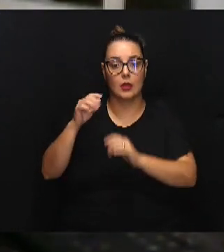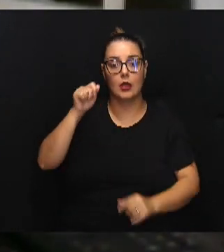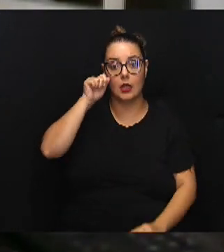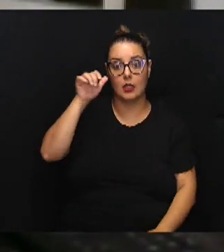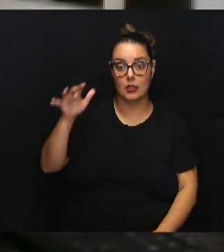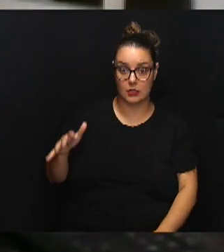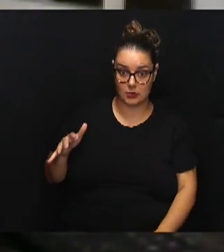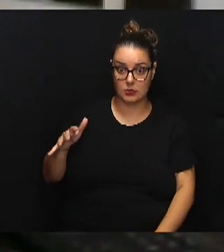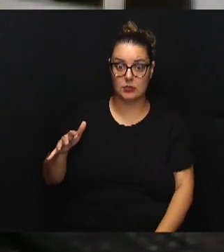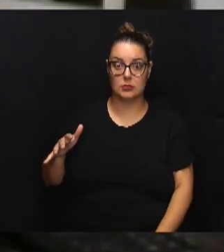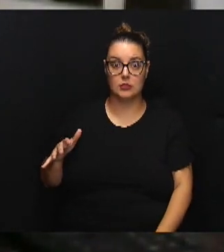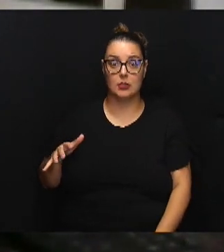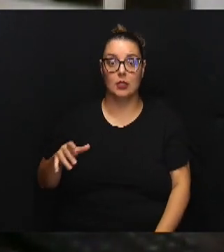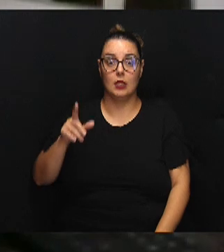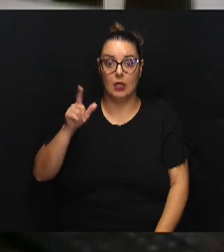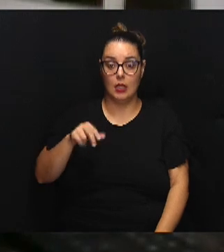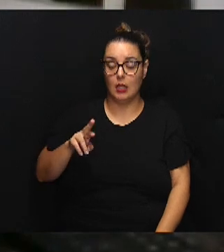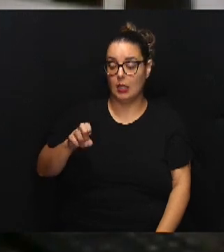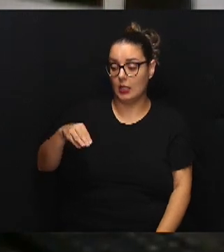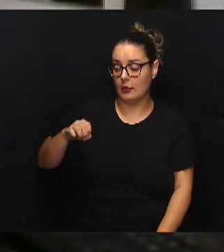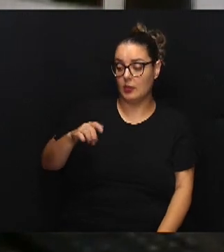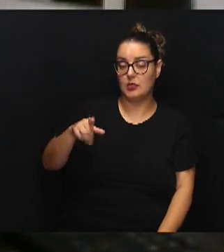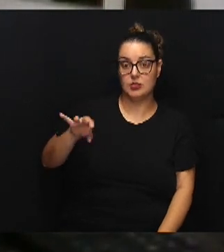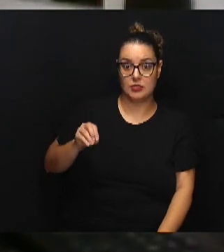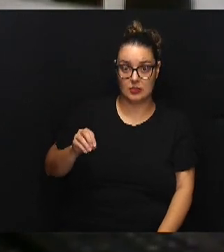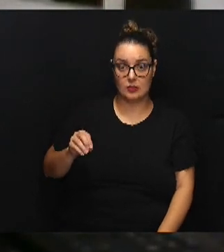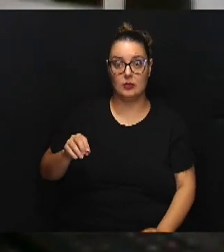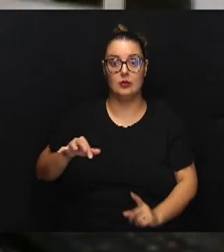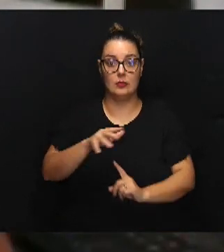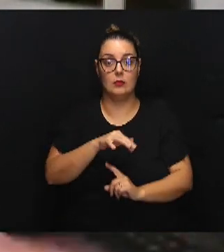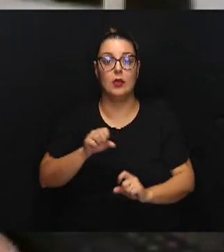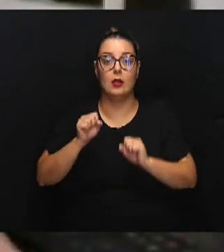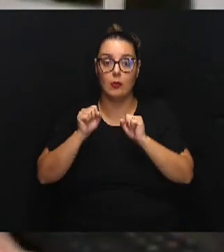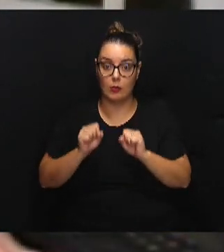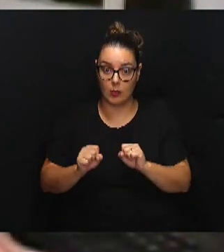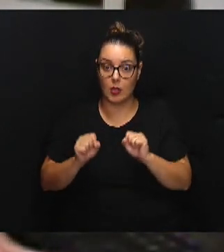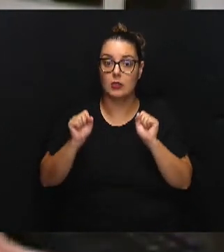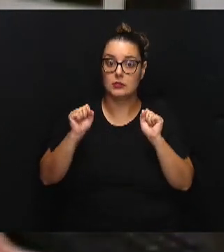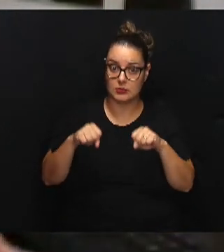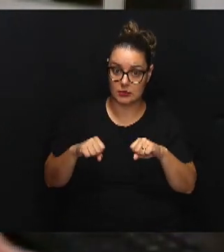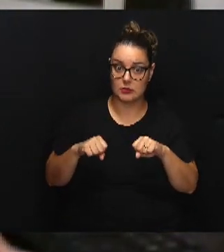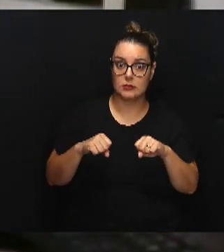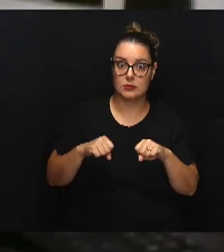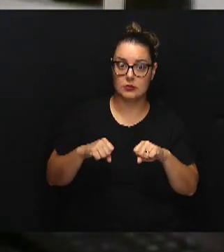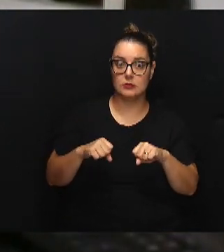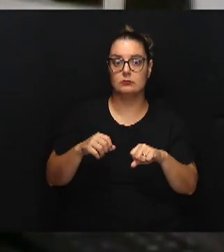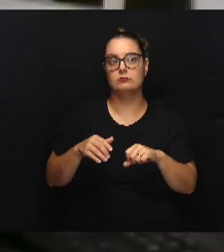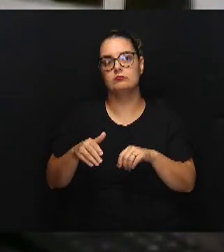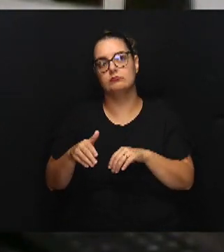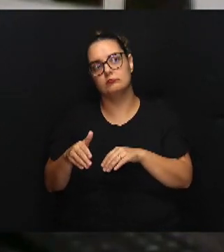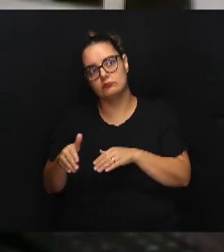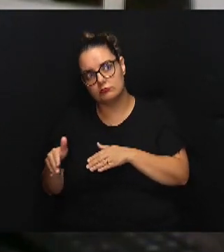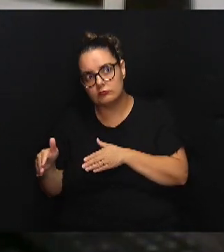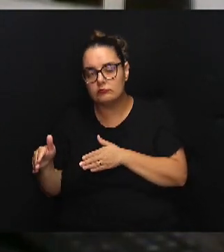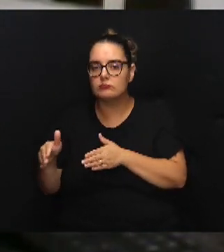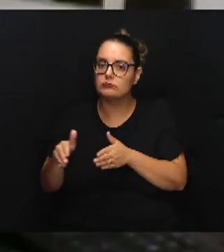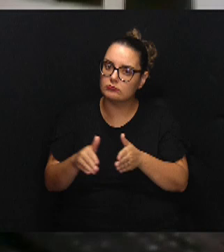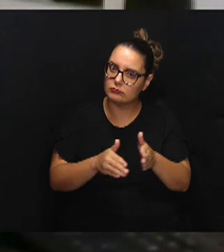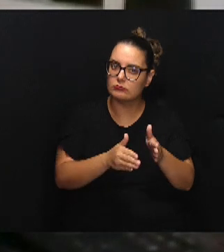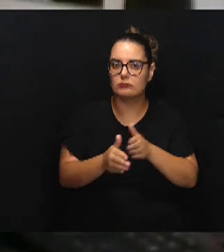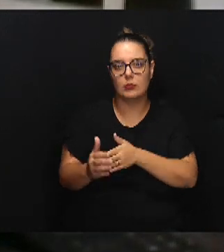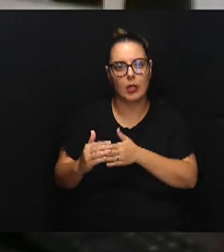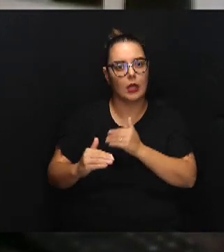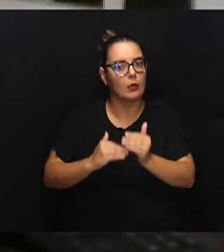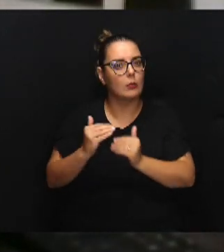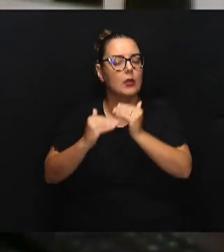que a remediação ambiental, né, ela pode sim ser um caminho para recuperar